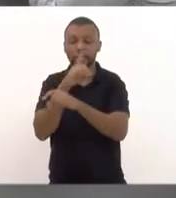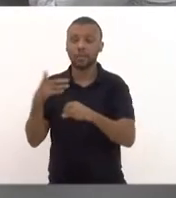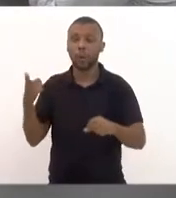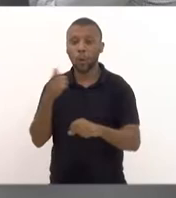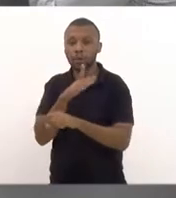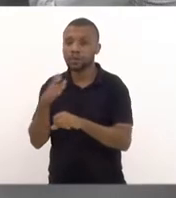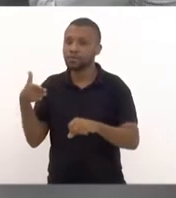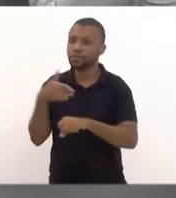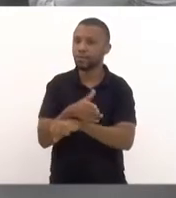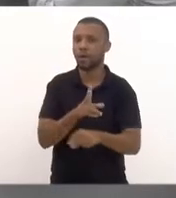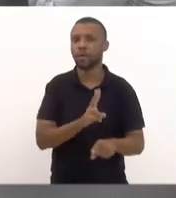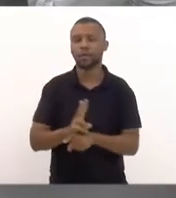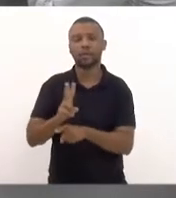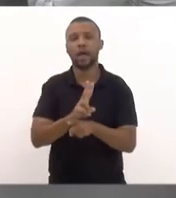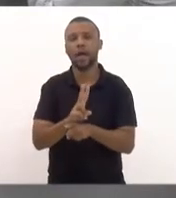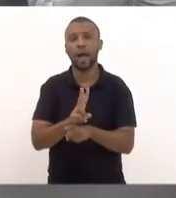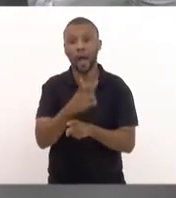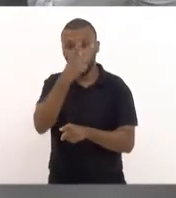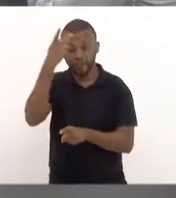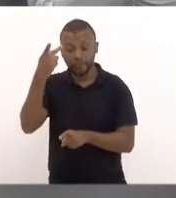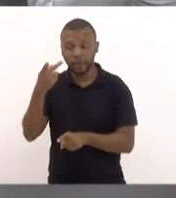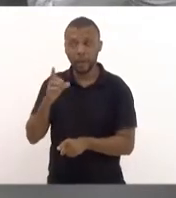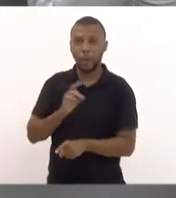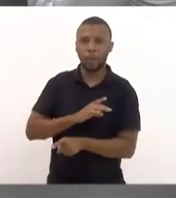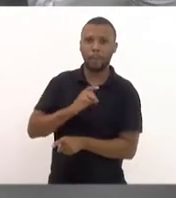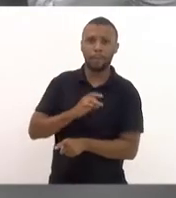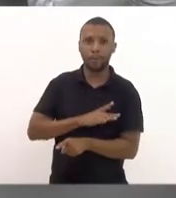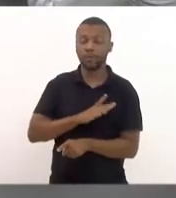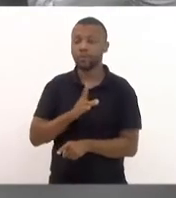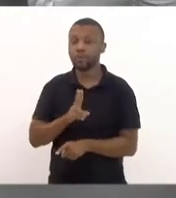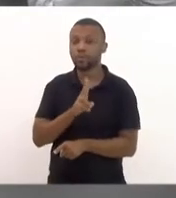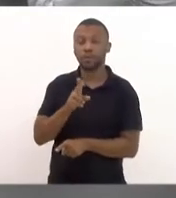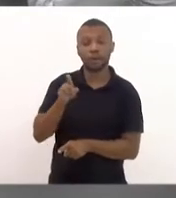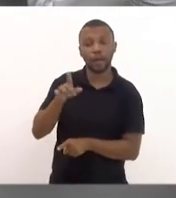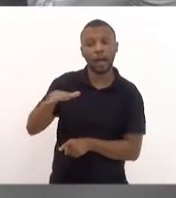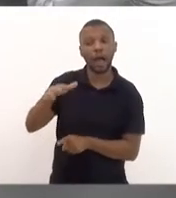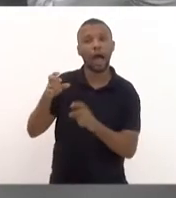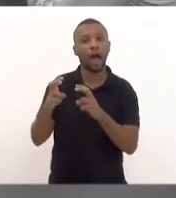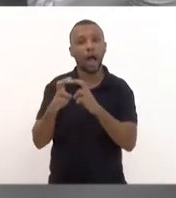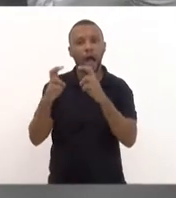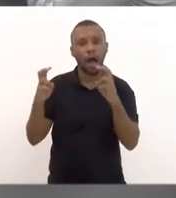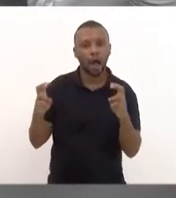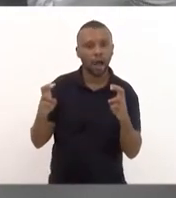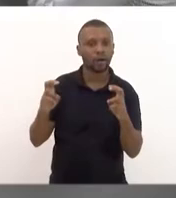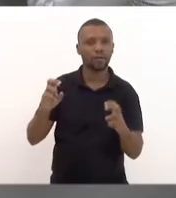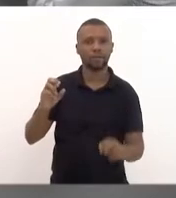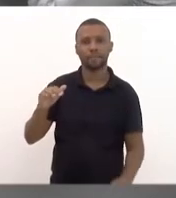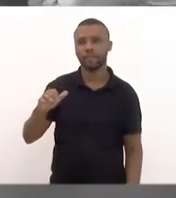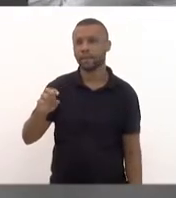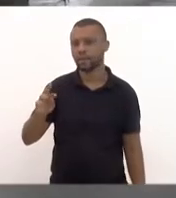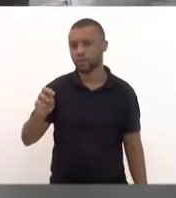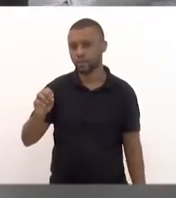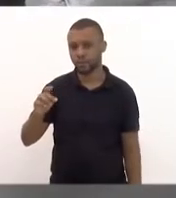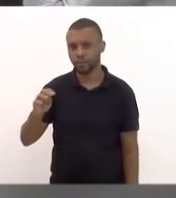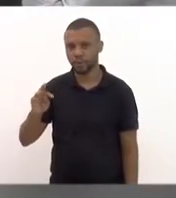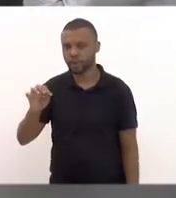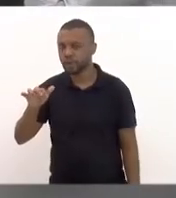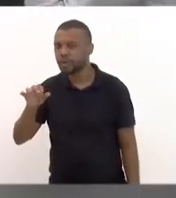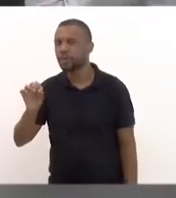logística. As pessoas ficam com medo de usar aquela região do Arco Metropolitano, a região de Adrianópolis ali, por exemplo, está cada dia mais difícil de